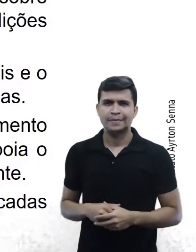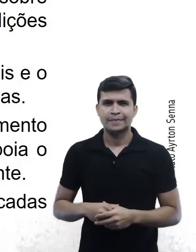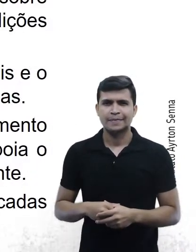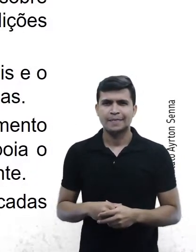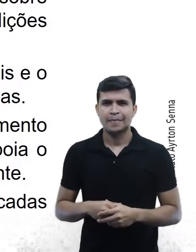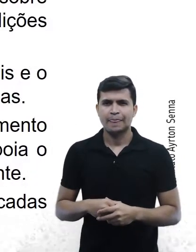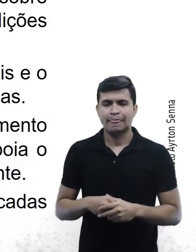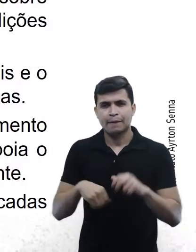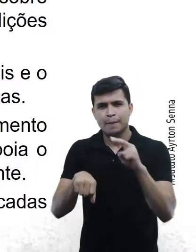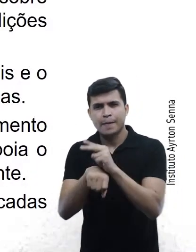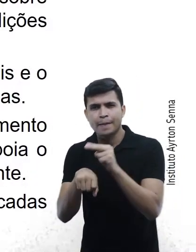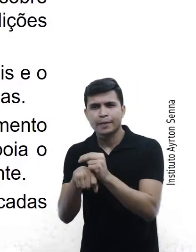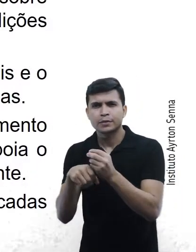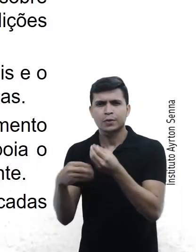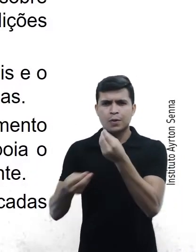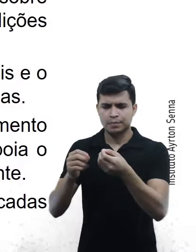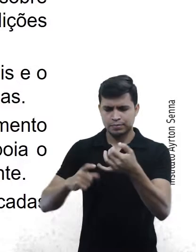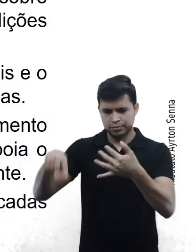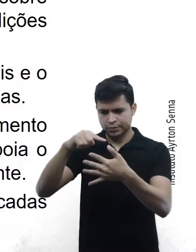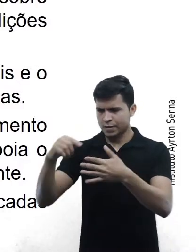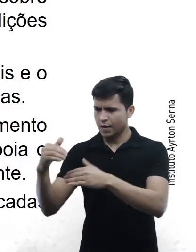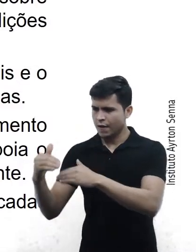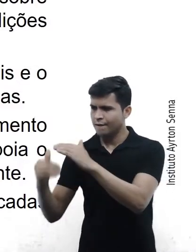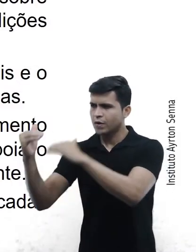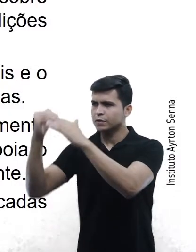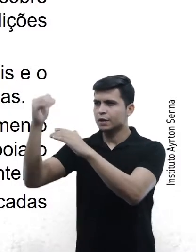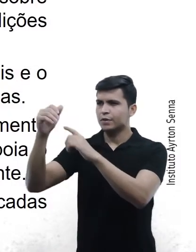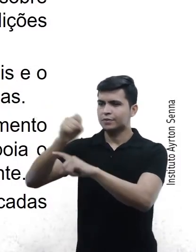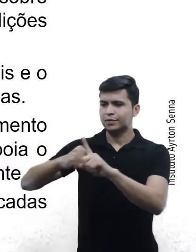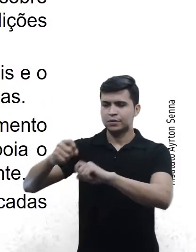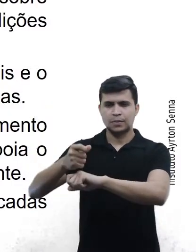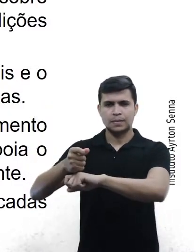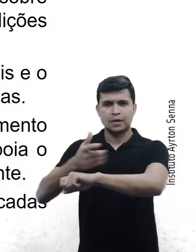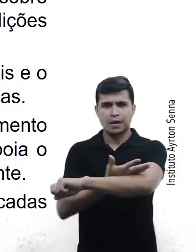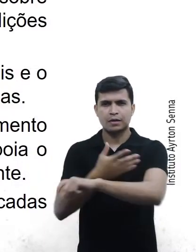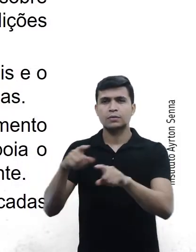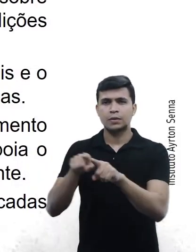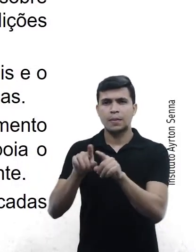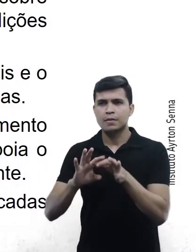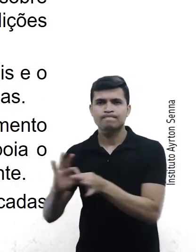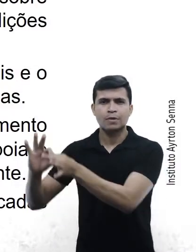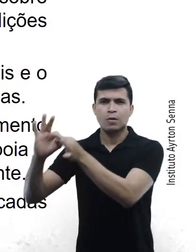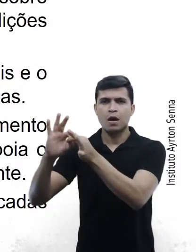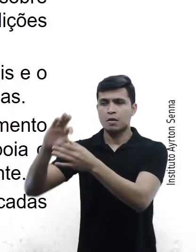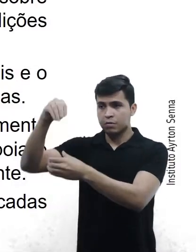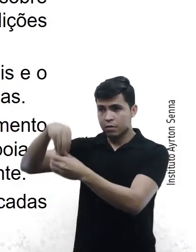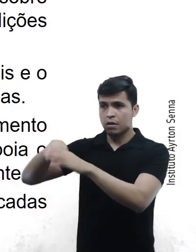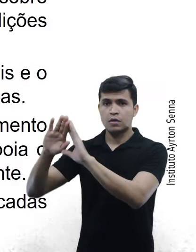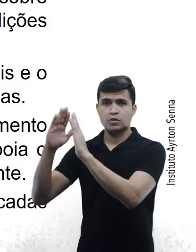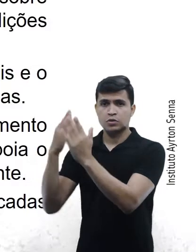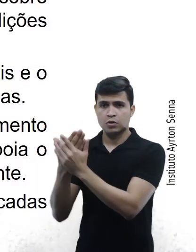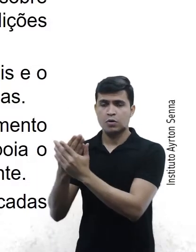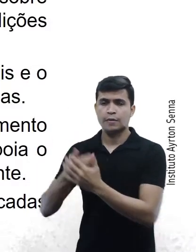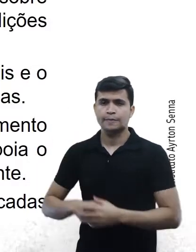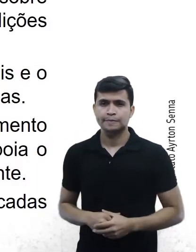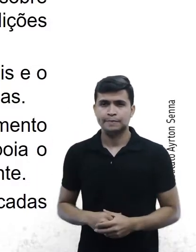escola, acompanhamento da evolução das competências socioemocionais e o nível de heterogeneidade entre as